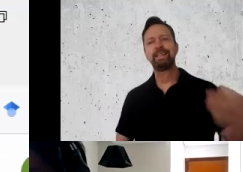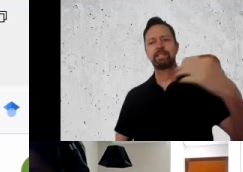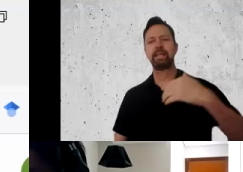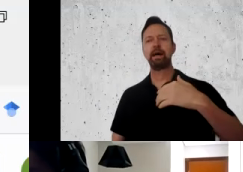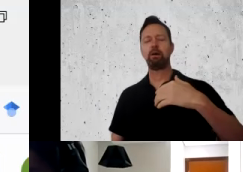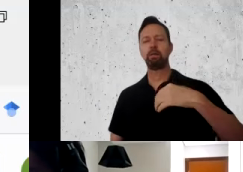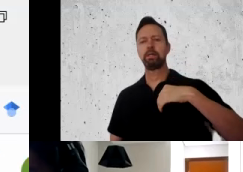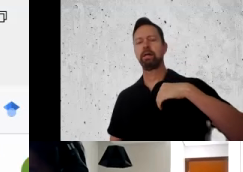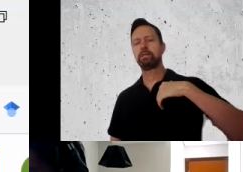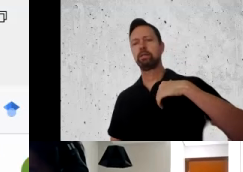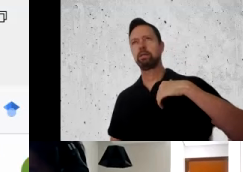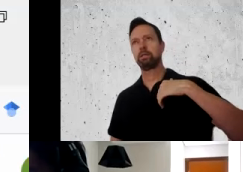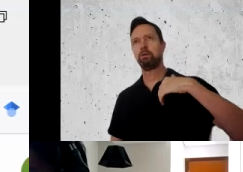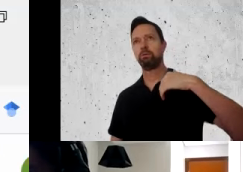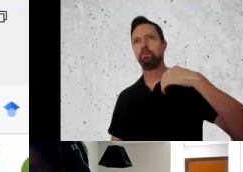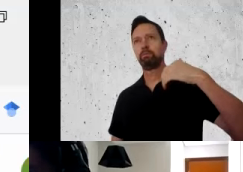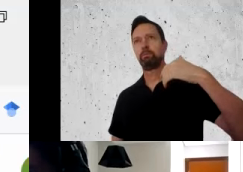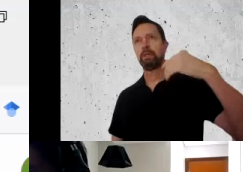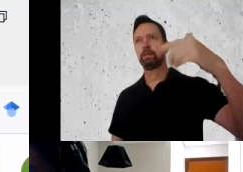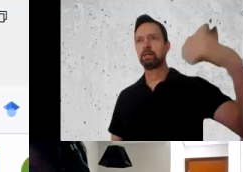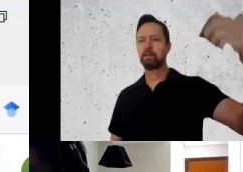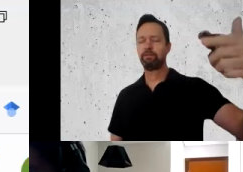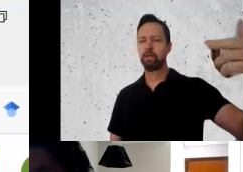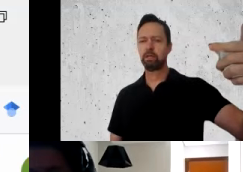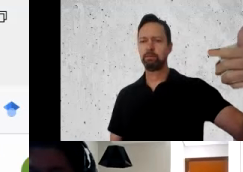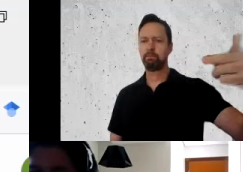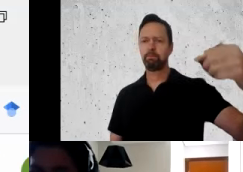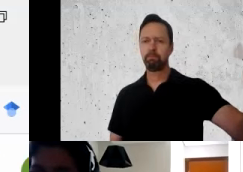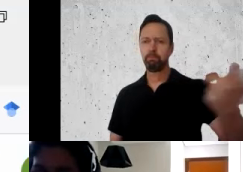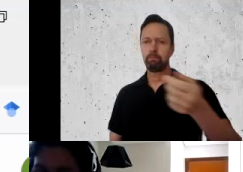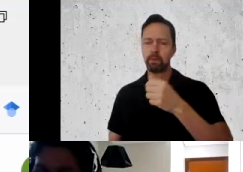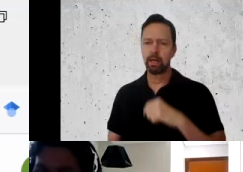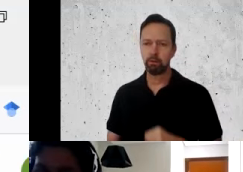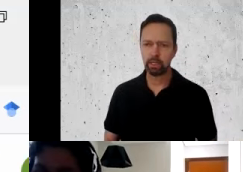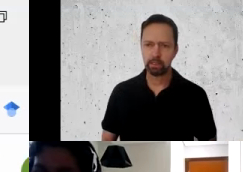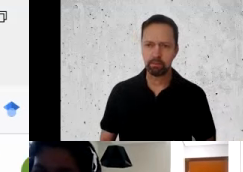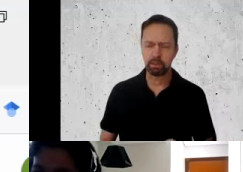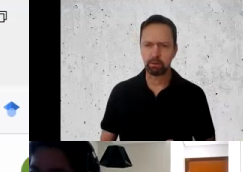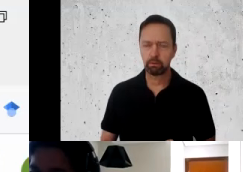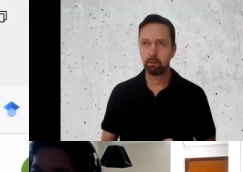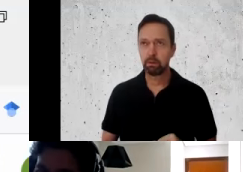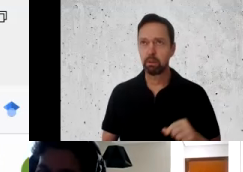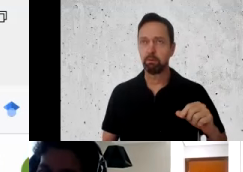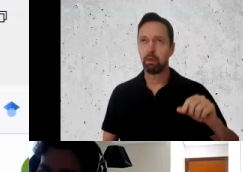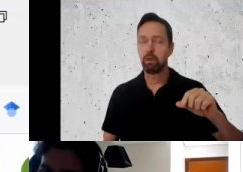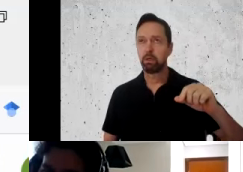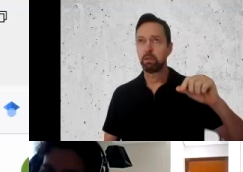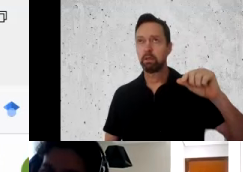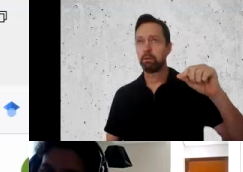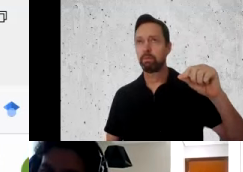E aí na terceira aula, que daí seria então na terça-feira da semana,